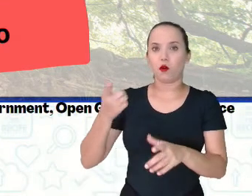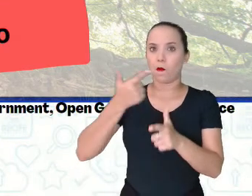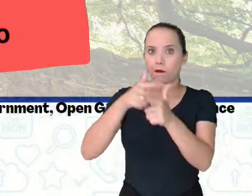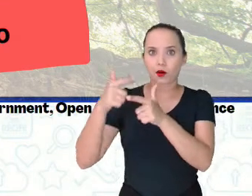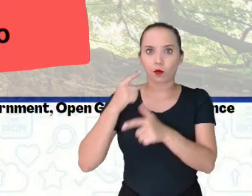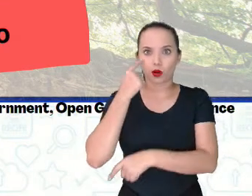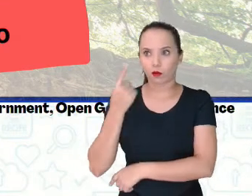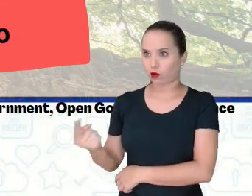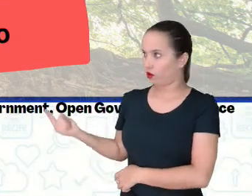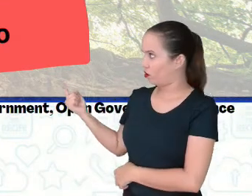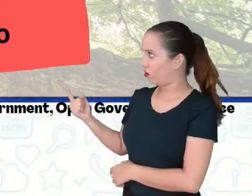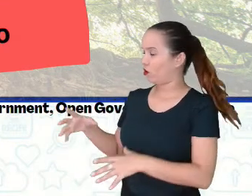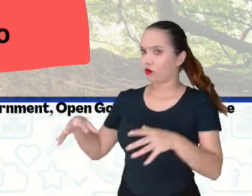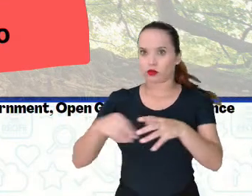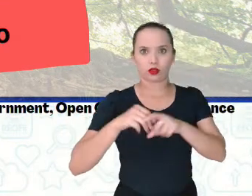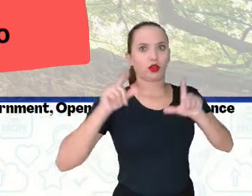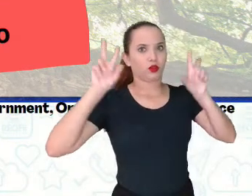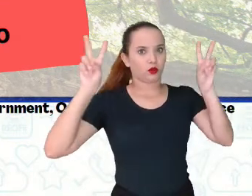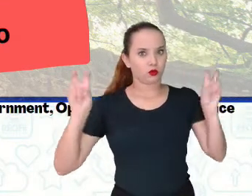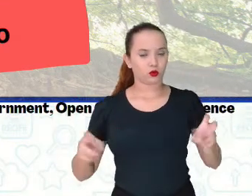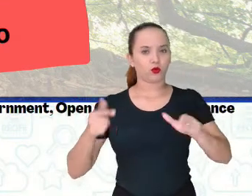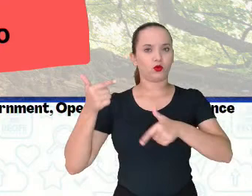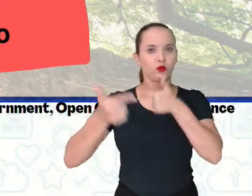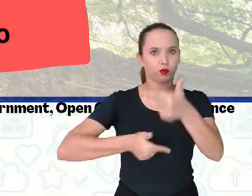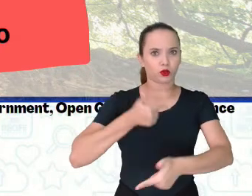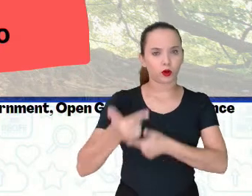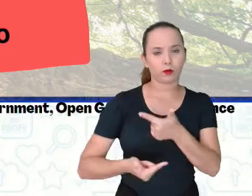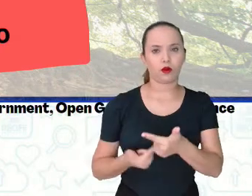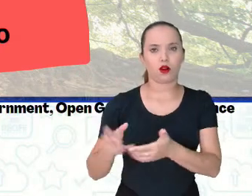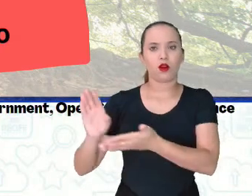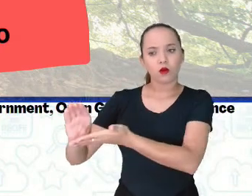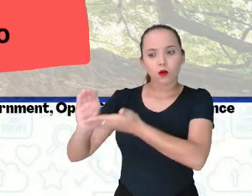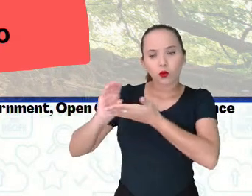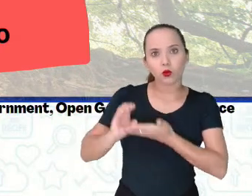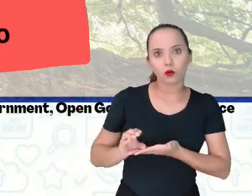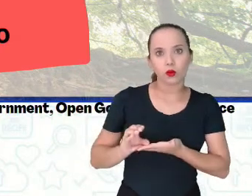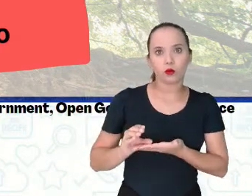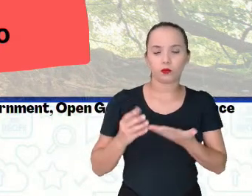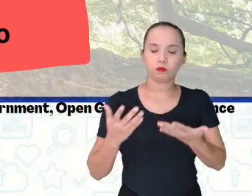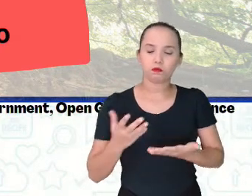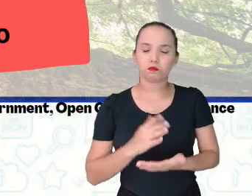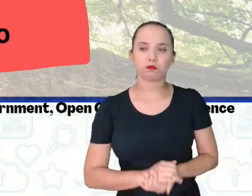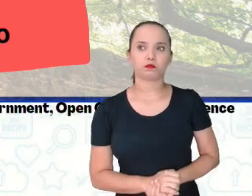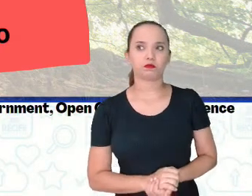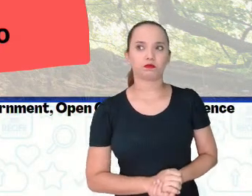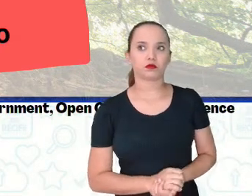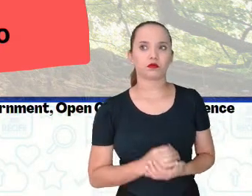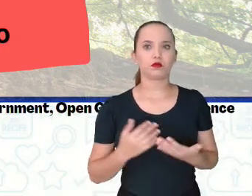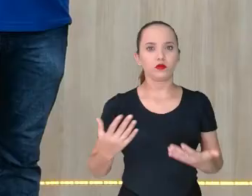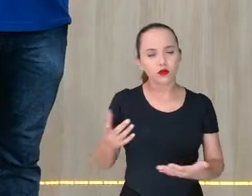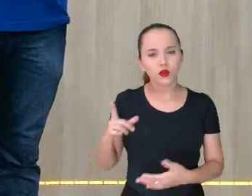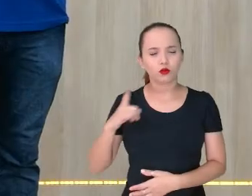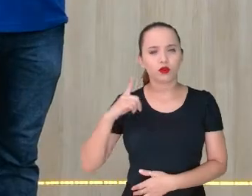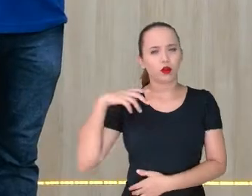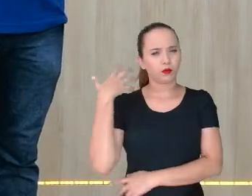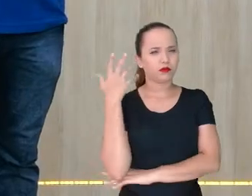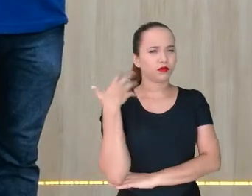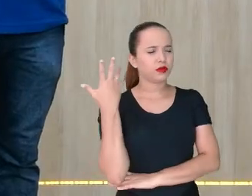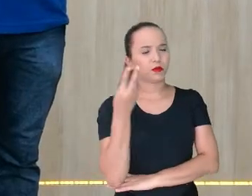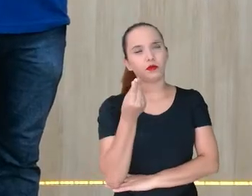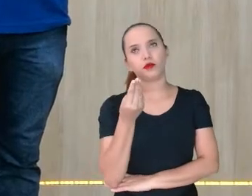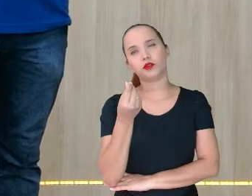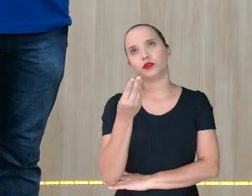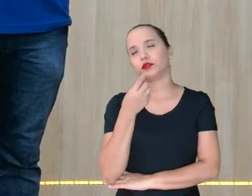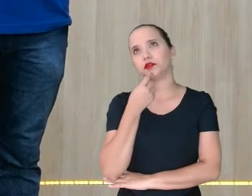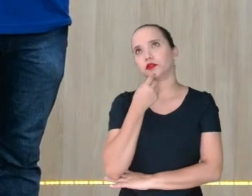tem aí, por exemplo, na questão da economia e trabalho, certo? Isso. Economia e trabalho. Então, já dizia, tem uma música